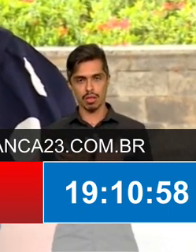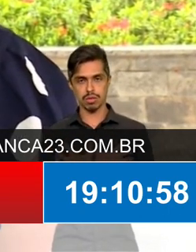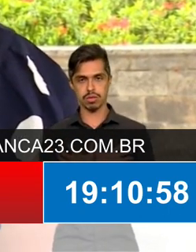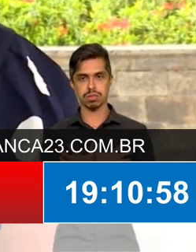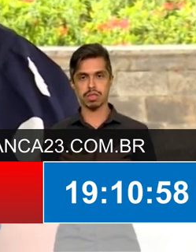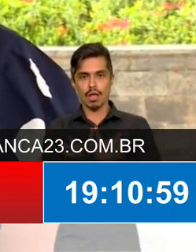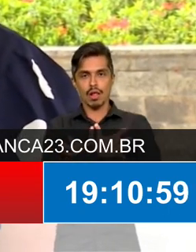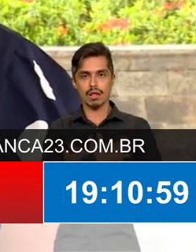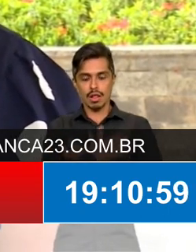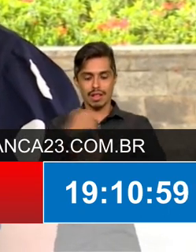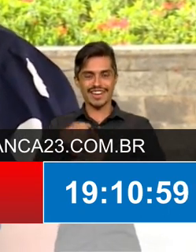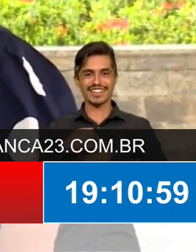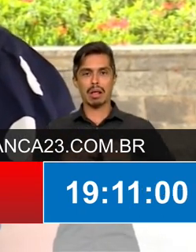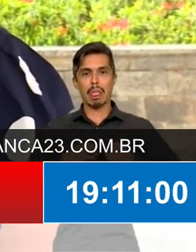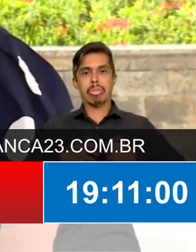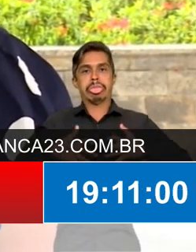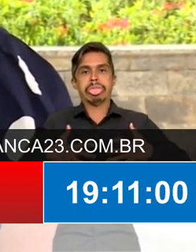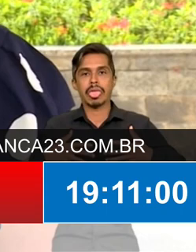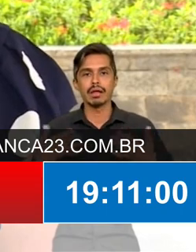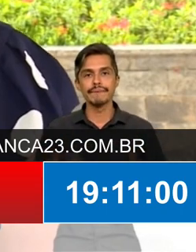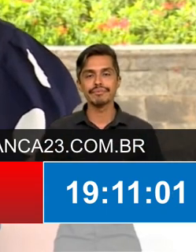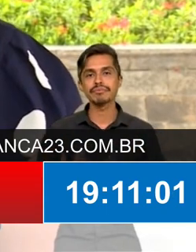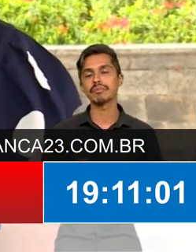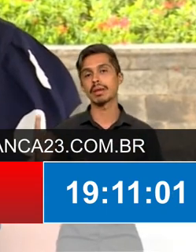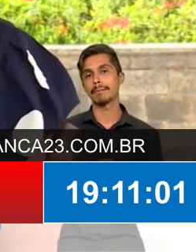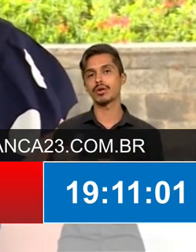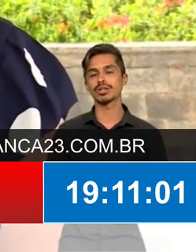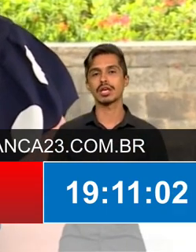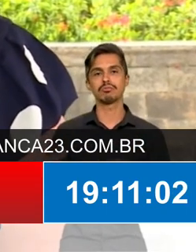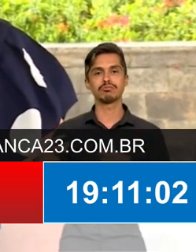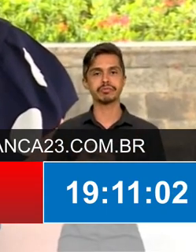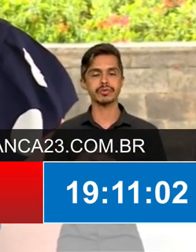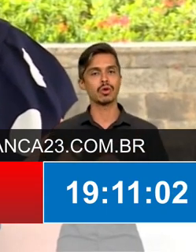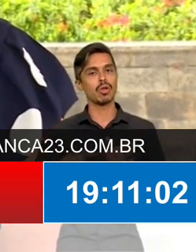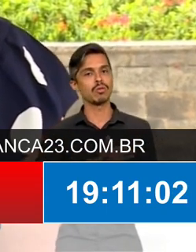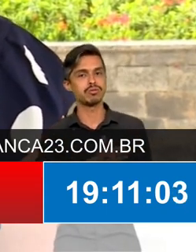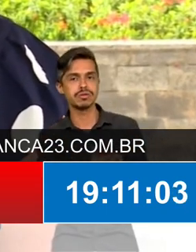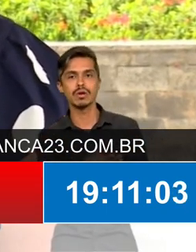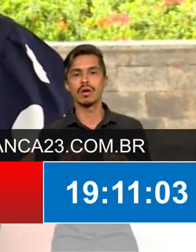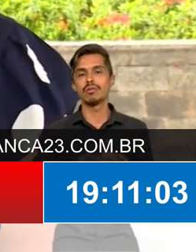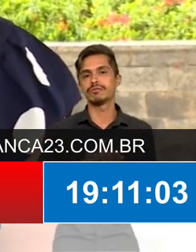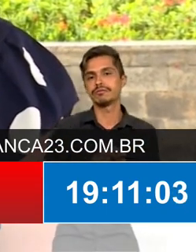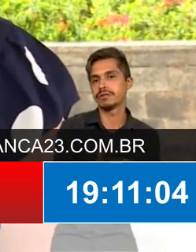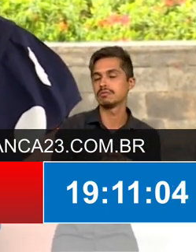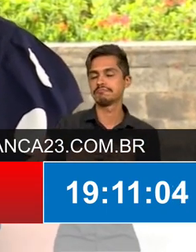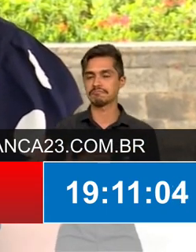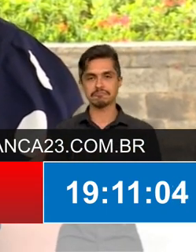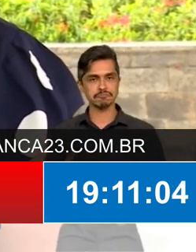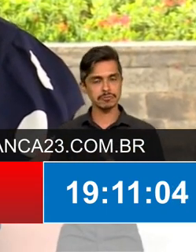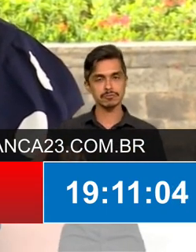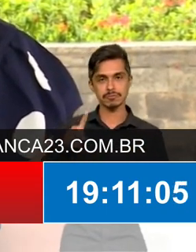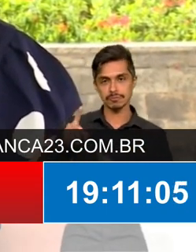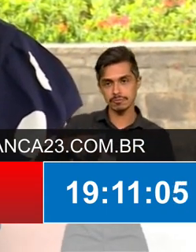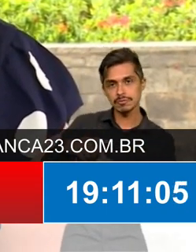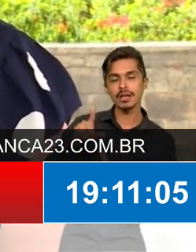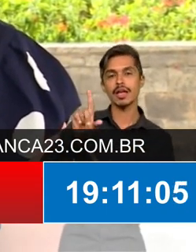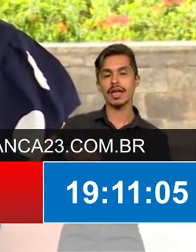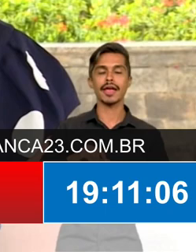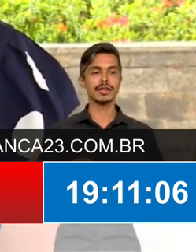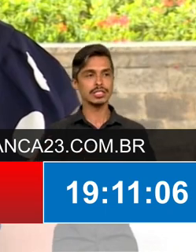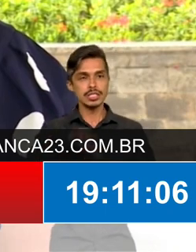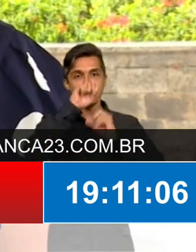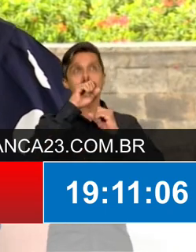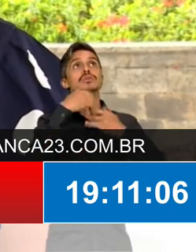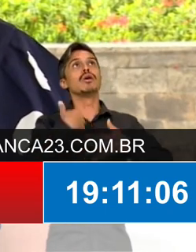podem ser bactérias, vírus e fungos. Qualquer virose respiratória, ela é um fator de risco para o desencadeamento